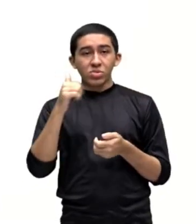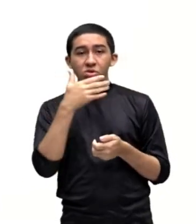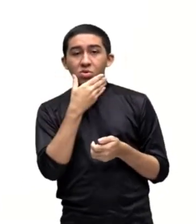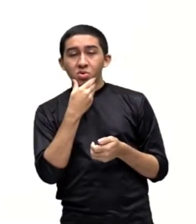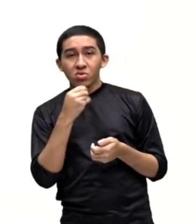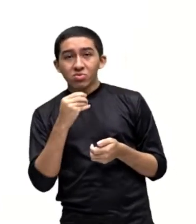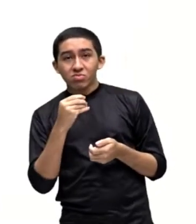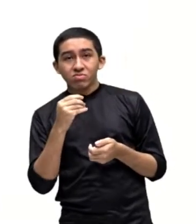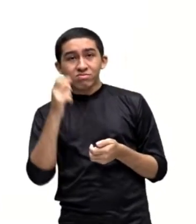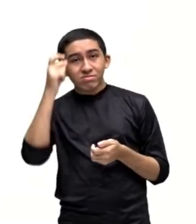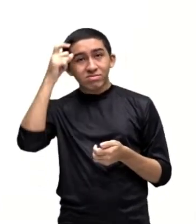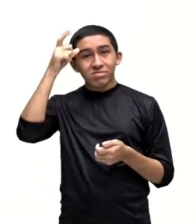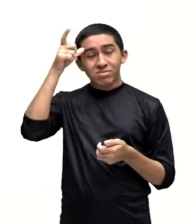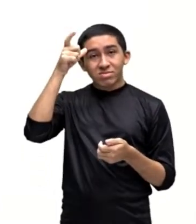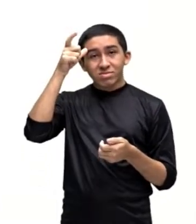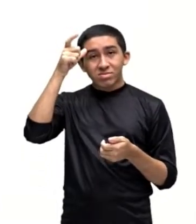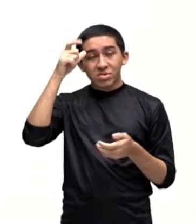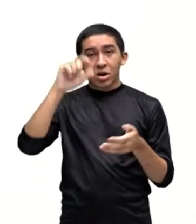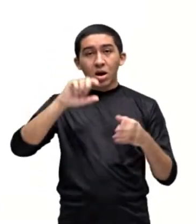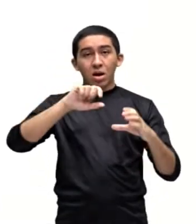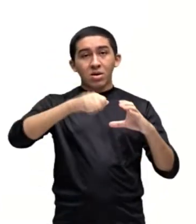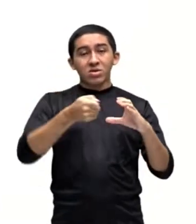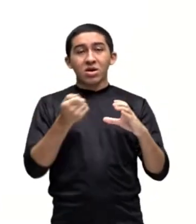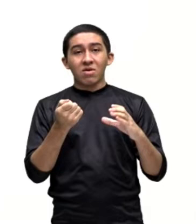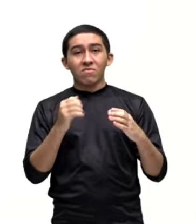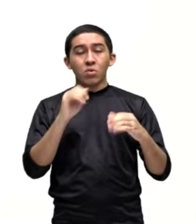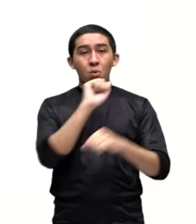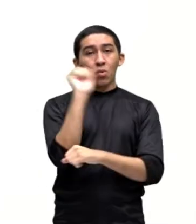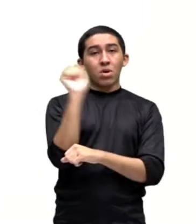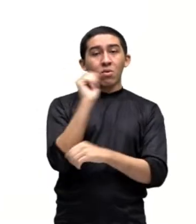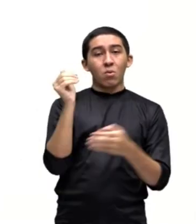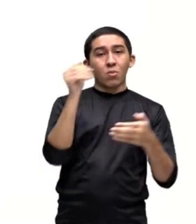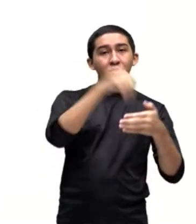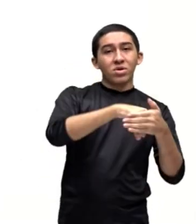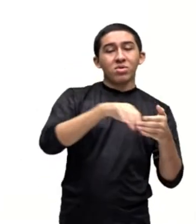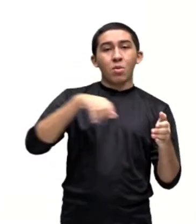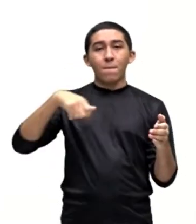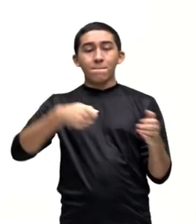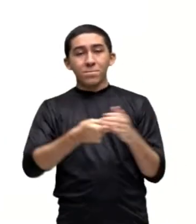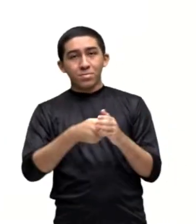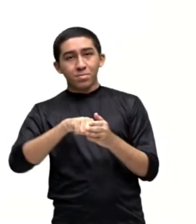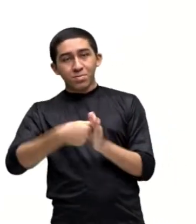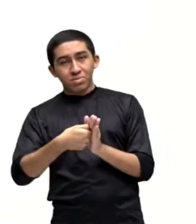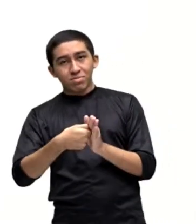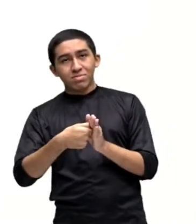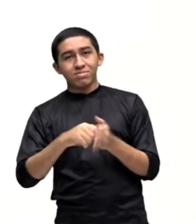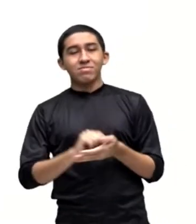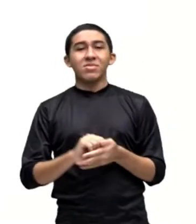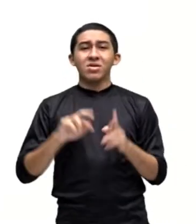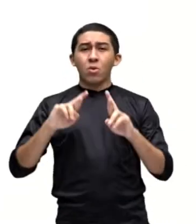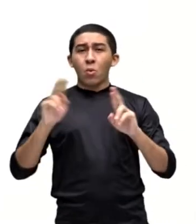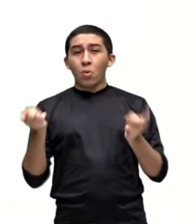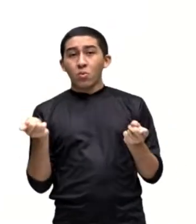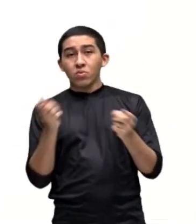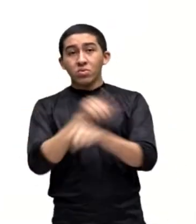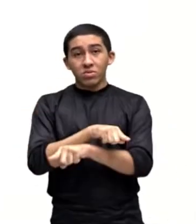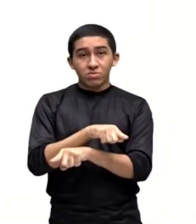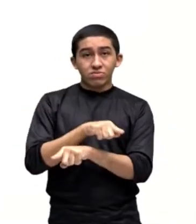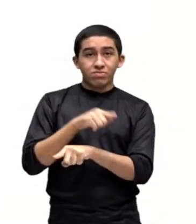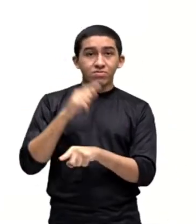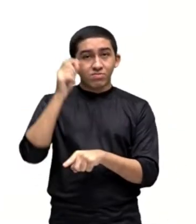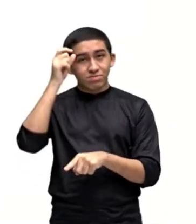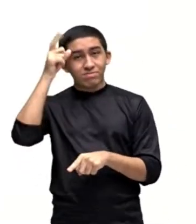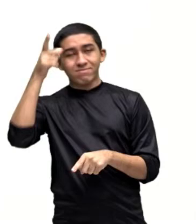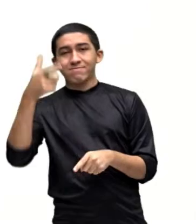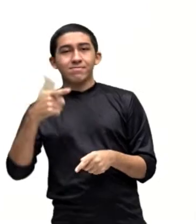né? Então, travar o carro com a chave dentro é contrário a ser esperto. Então, novamente, nossa ironia aparece